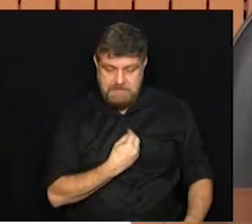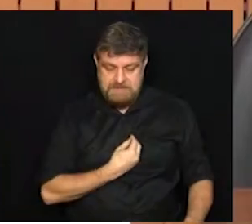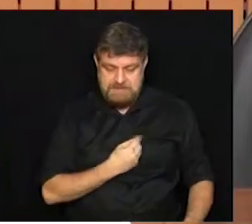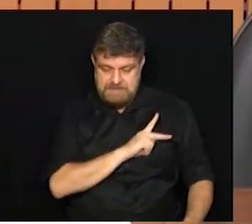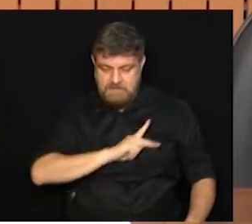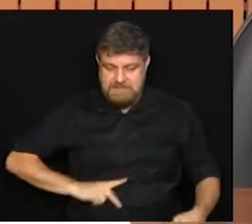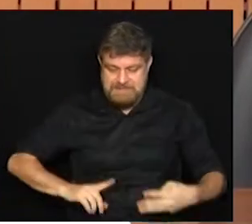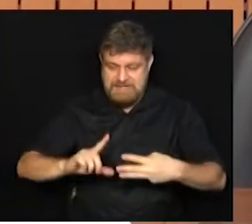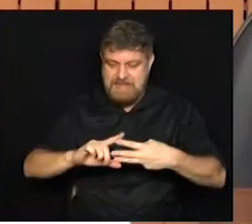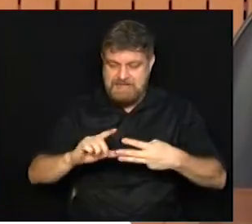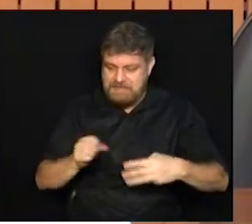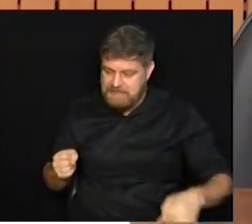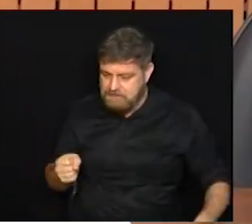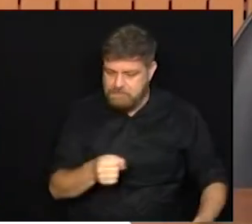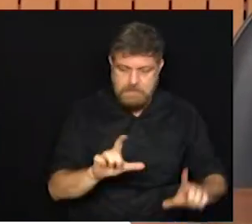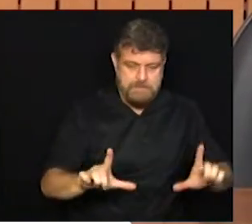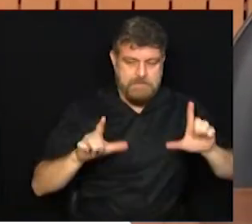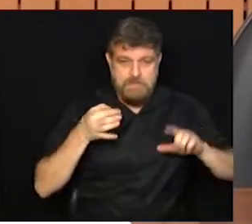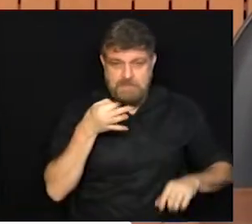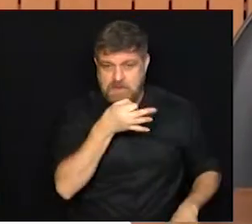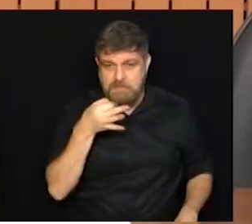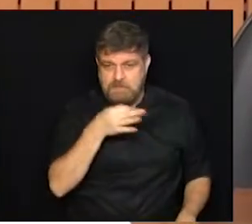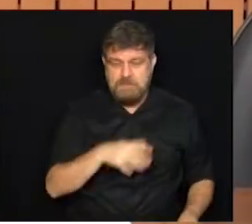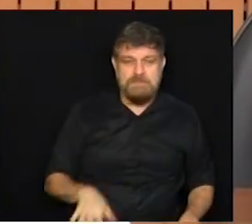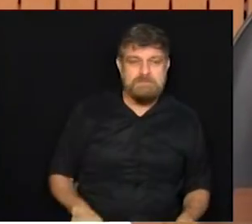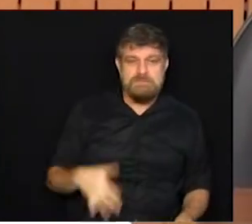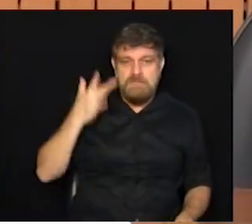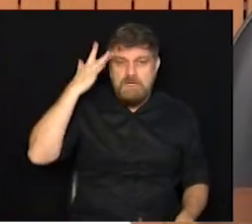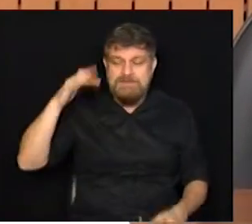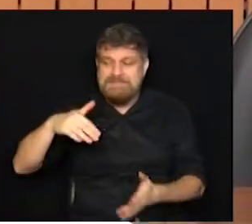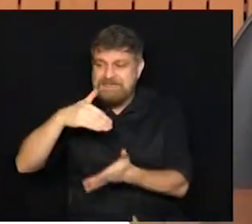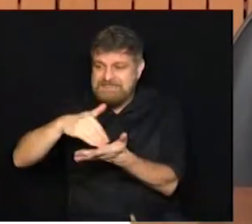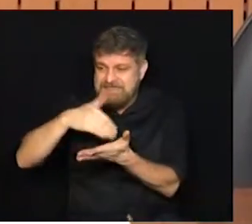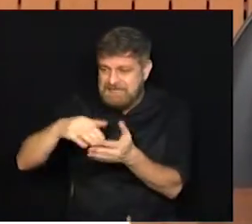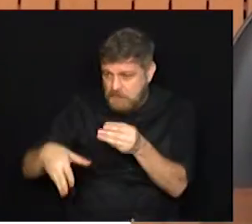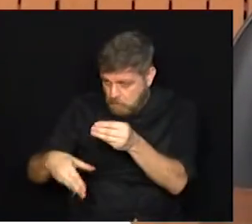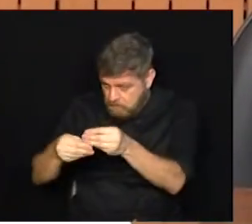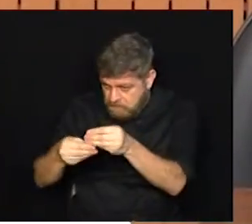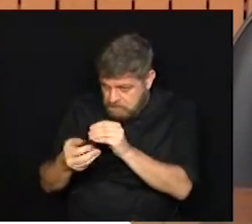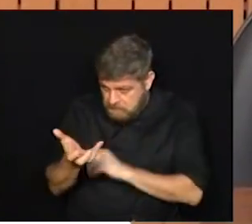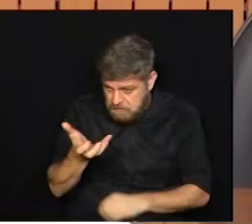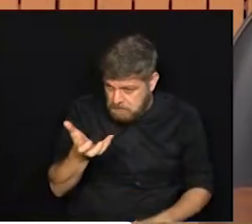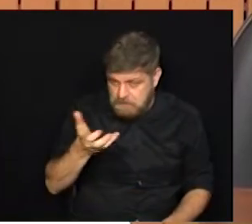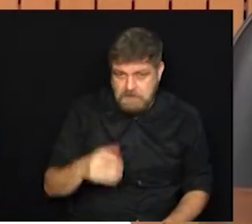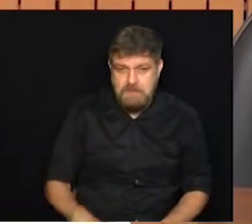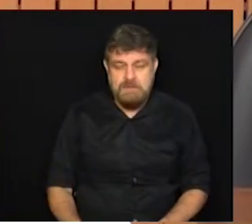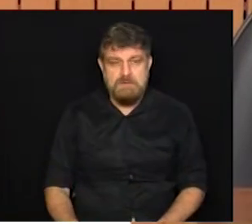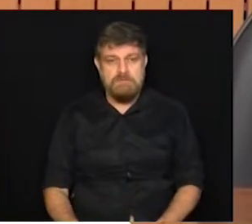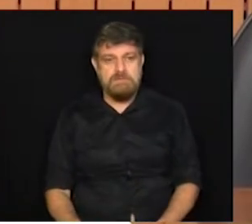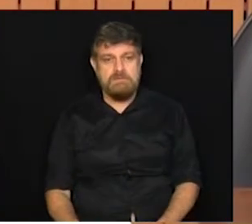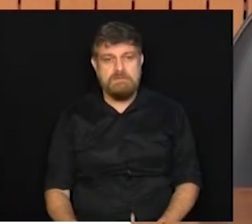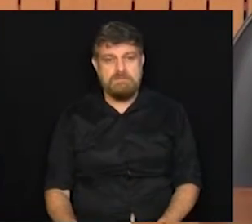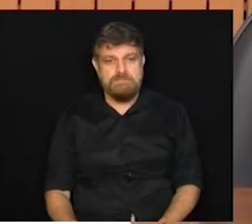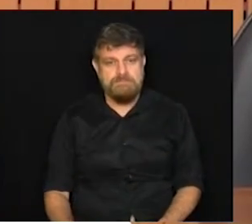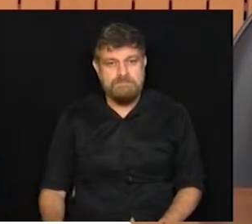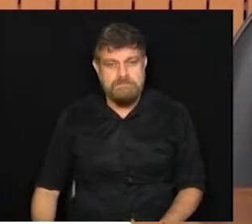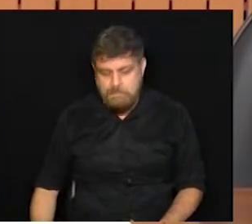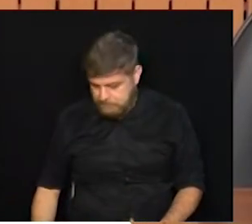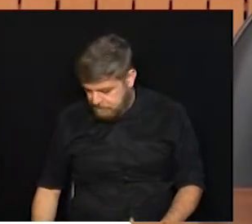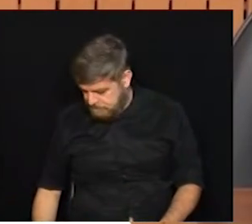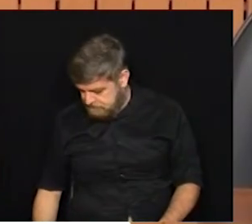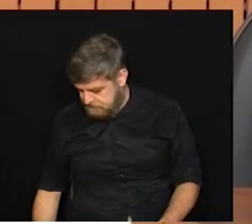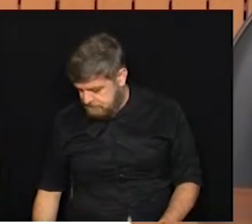né? Então, nesse momento, eu não sei se o secretário quer complementar mais alguma informação, senão passo a palavra para as